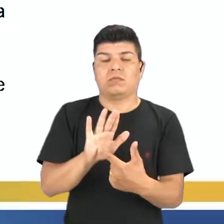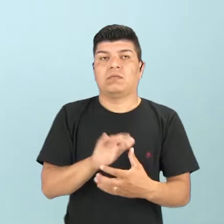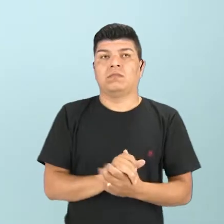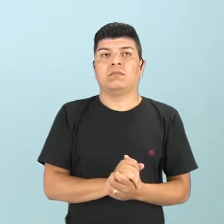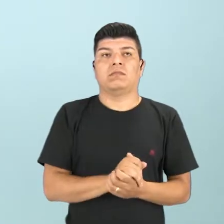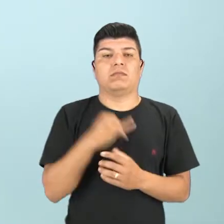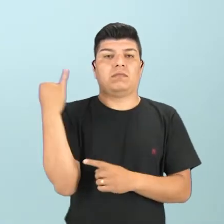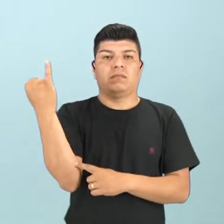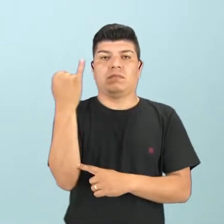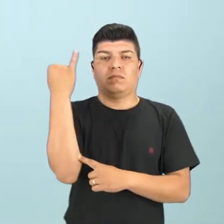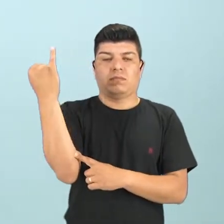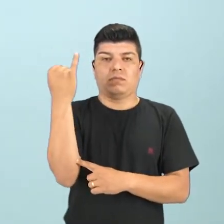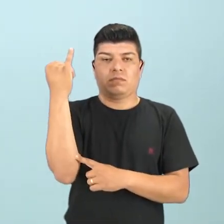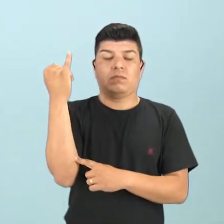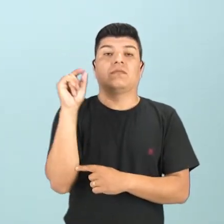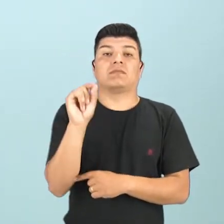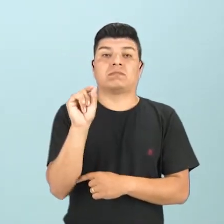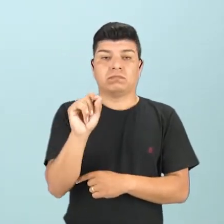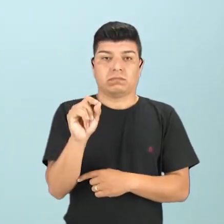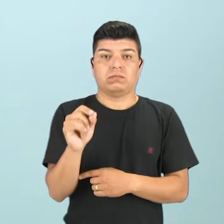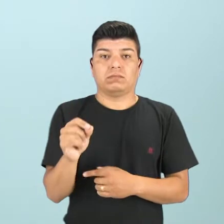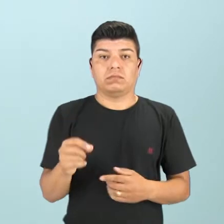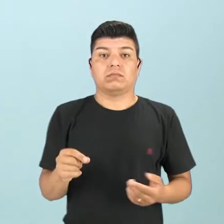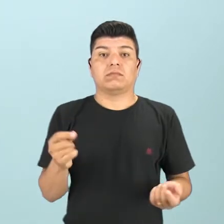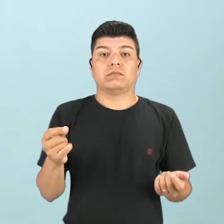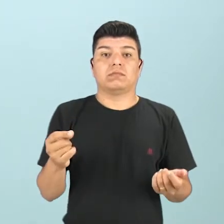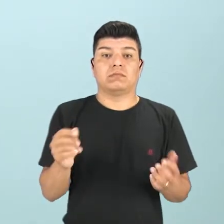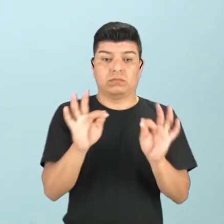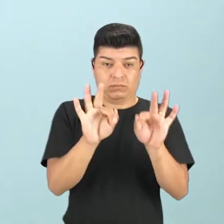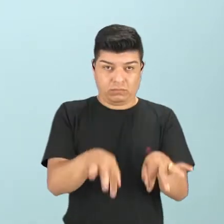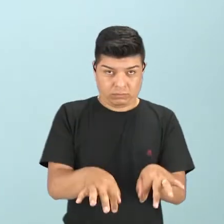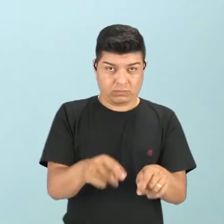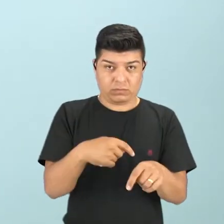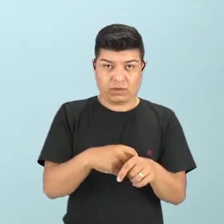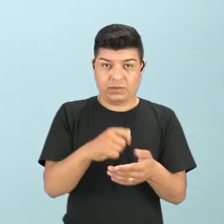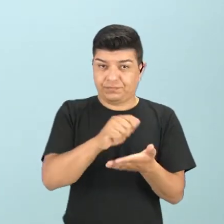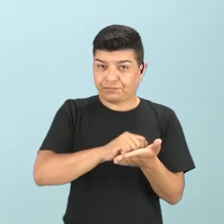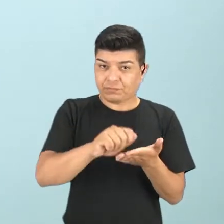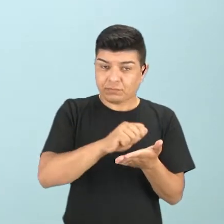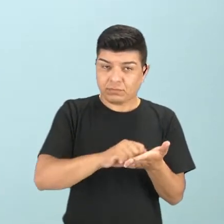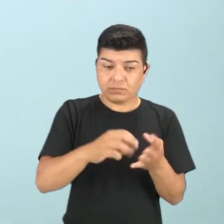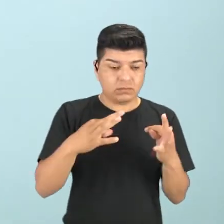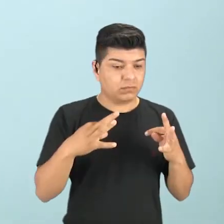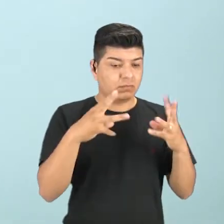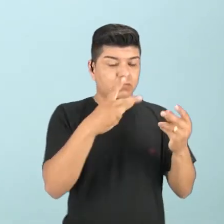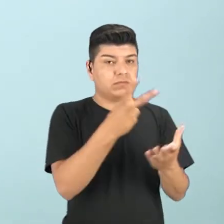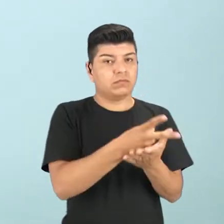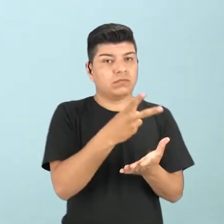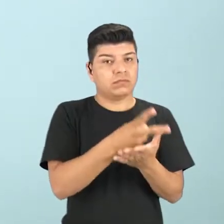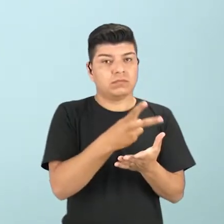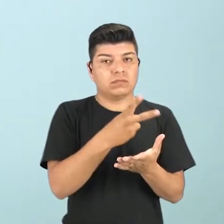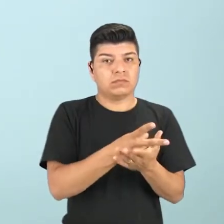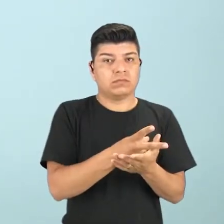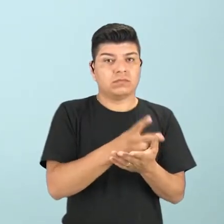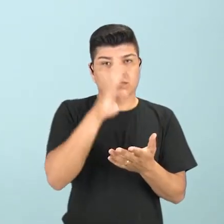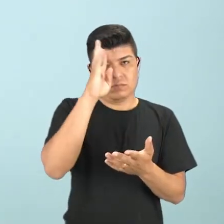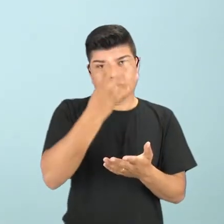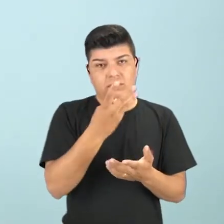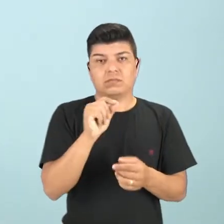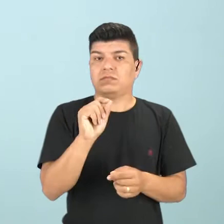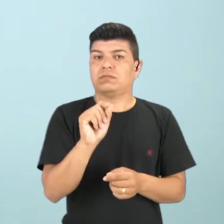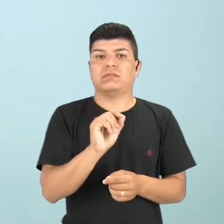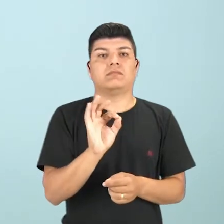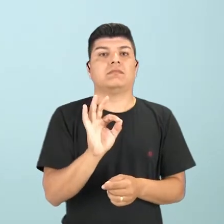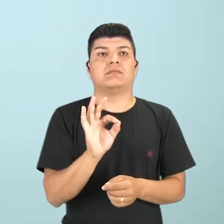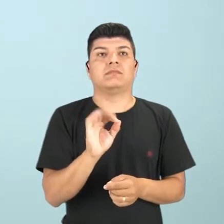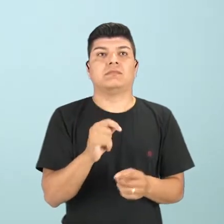É importante ressaltar que nesse momento da conclusão, ele não vai colocar todas as vezes uma solução. Ele pode